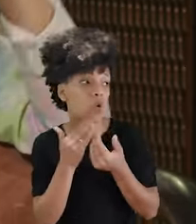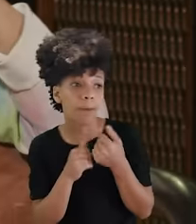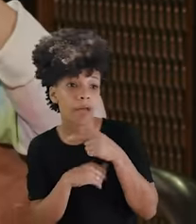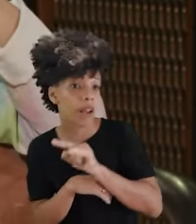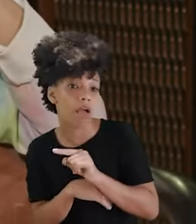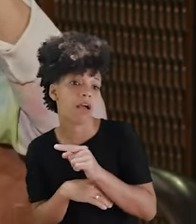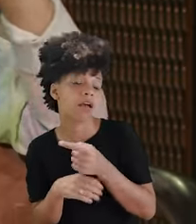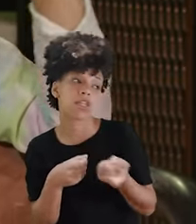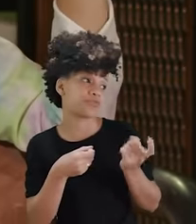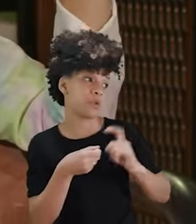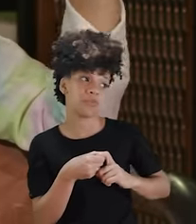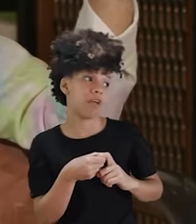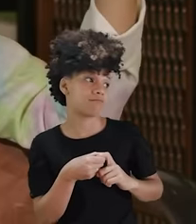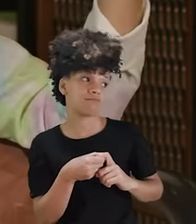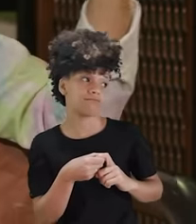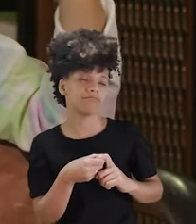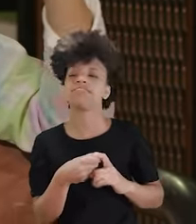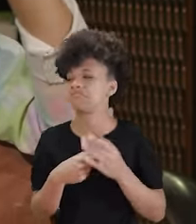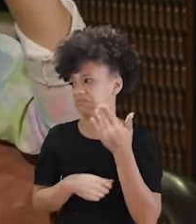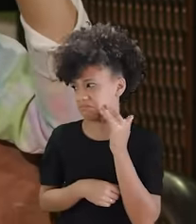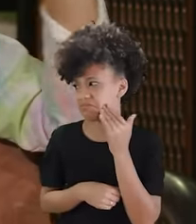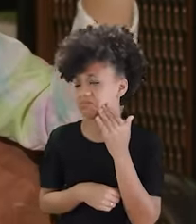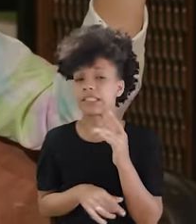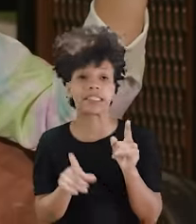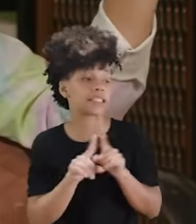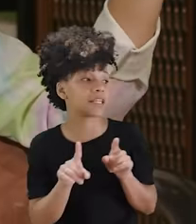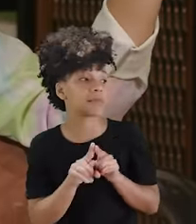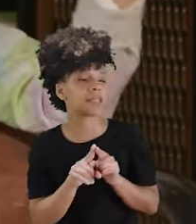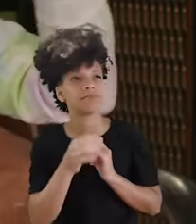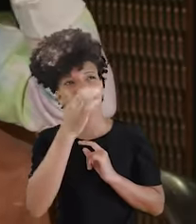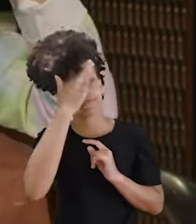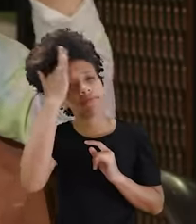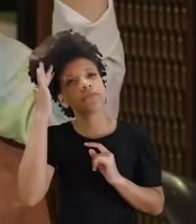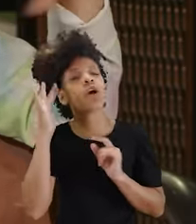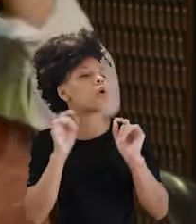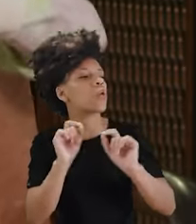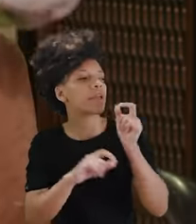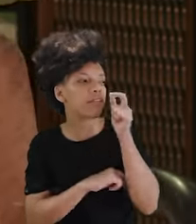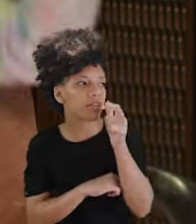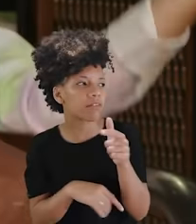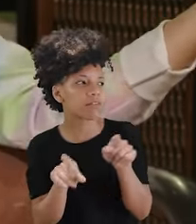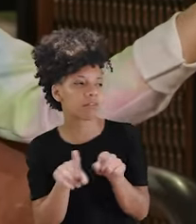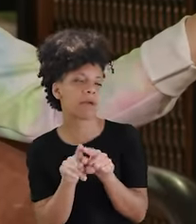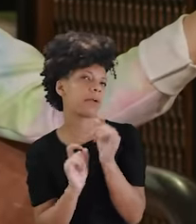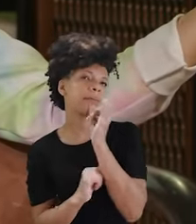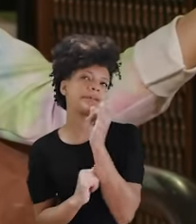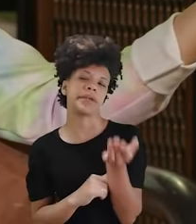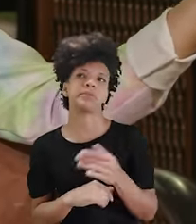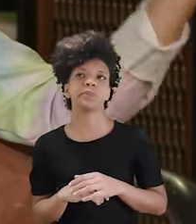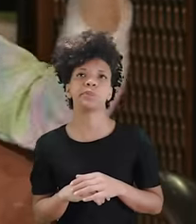o que é interessante também é assim por exemplo em o navio tem vamos dizer